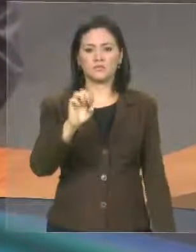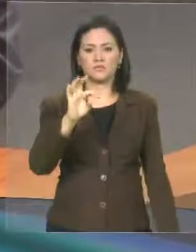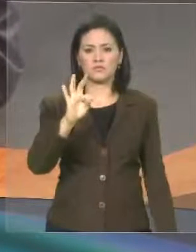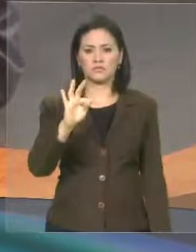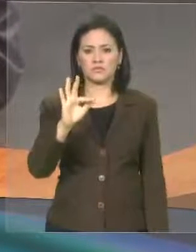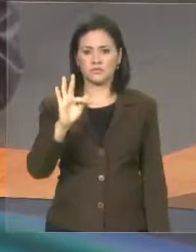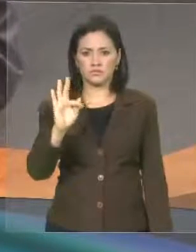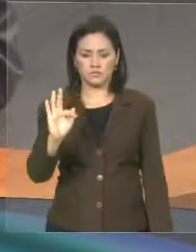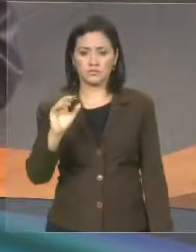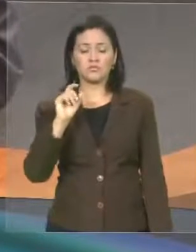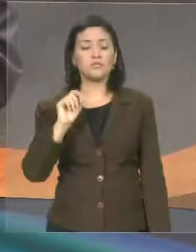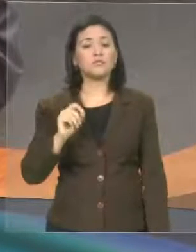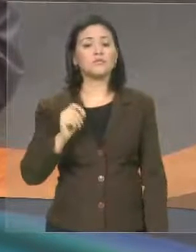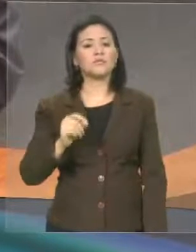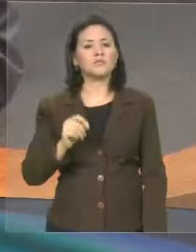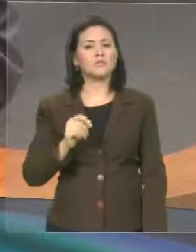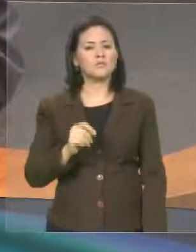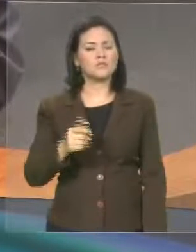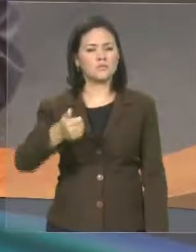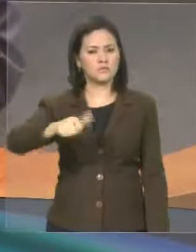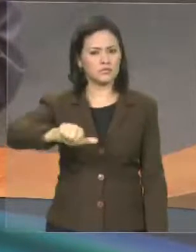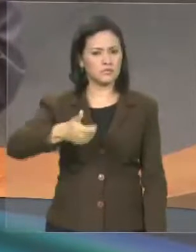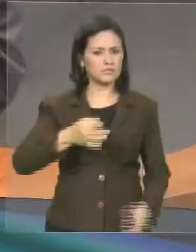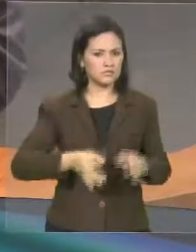agora recente,